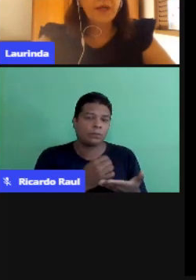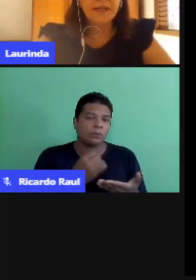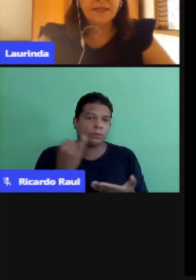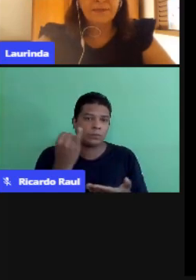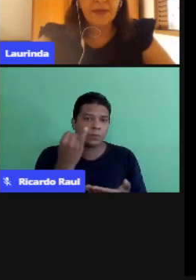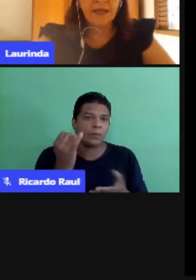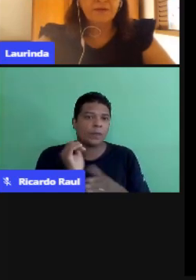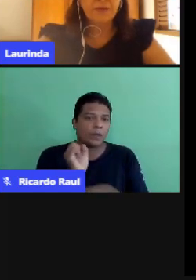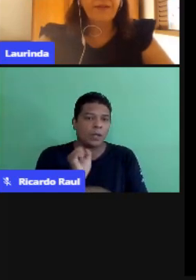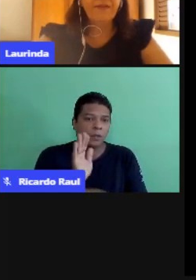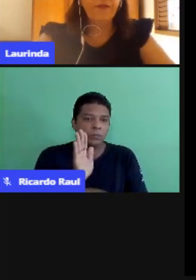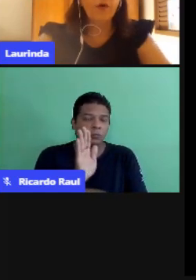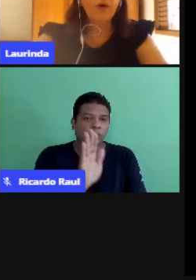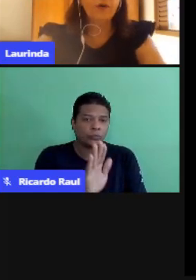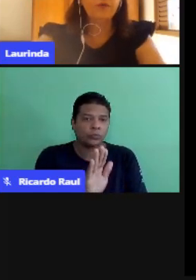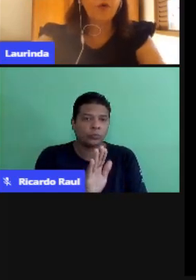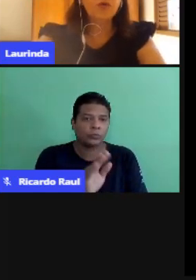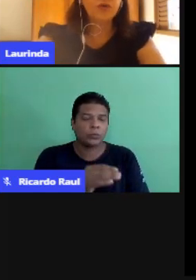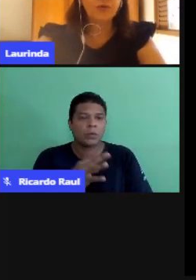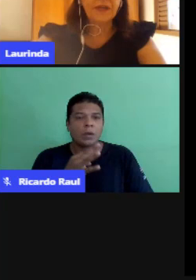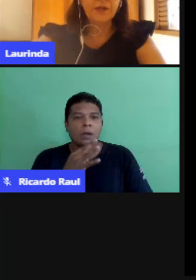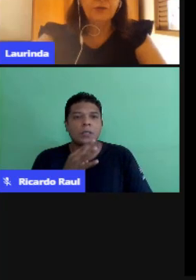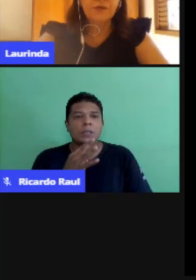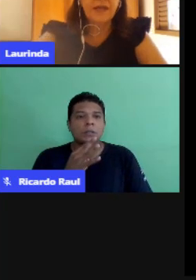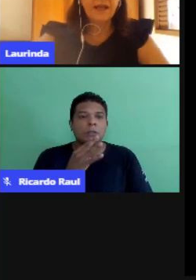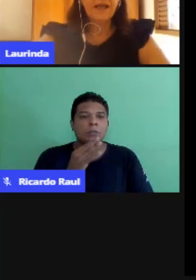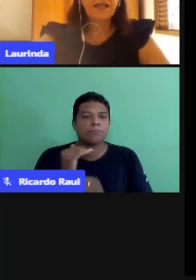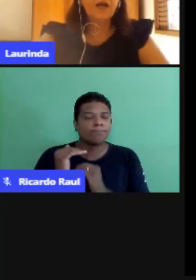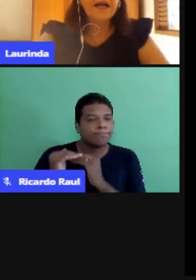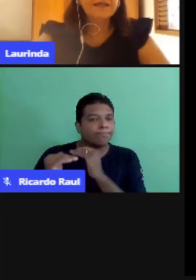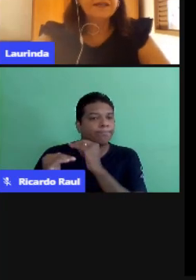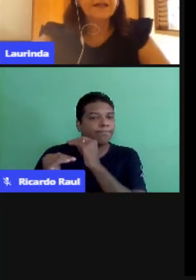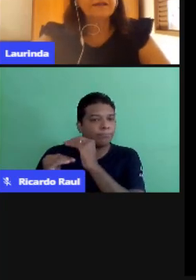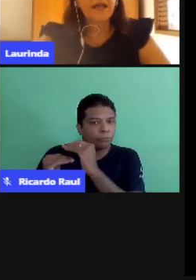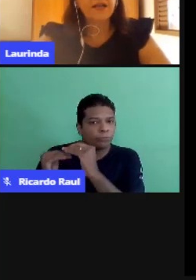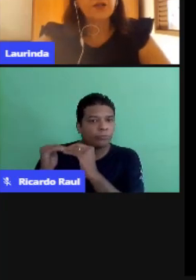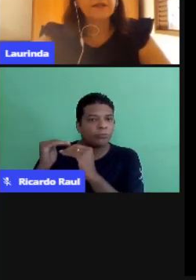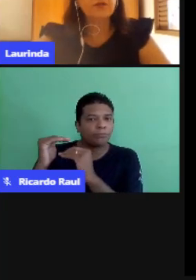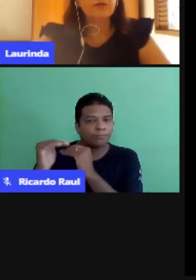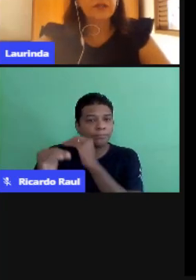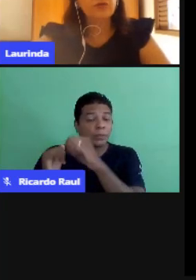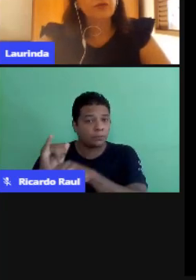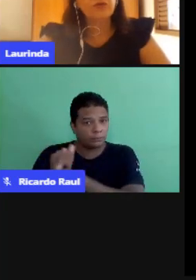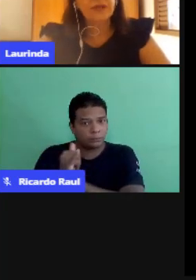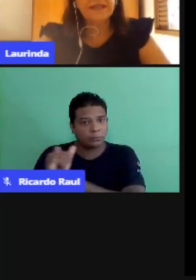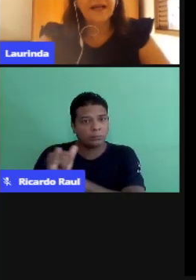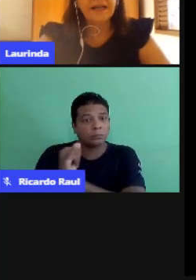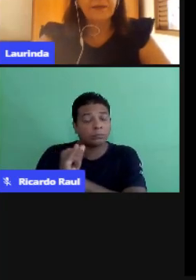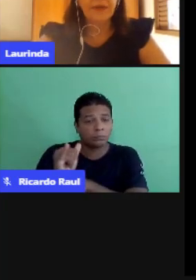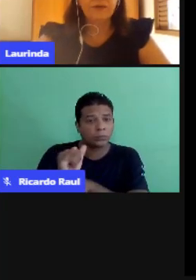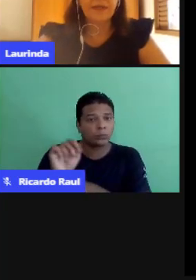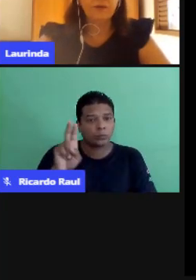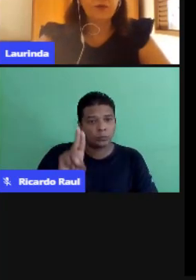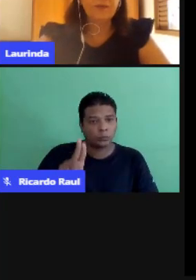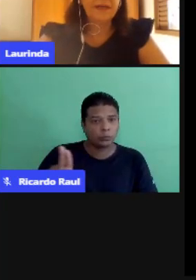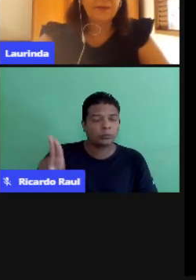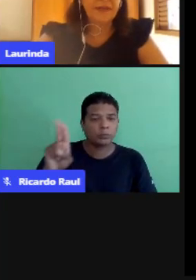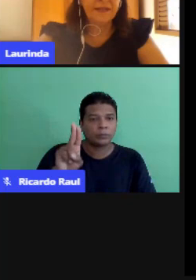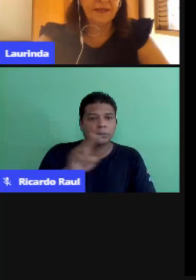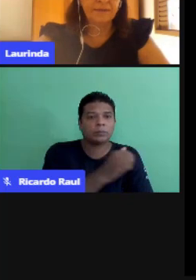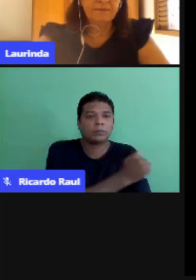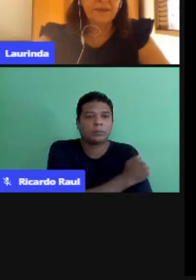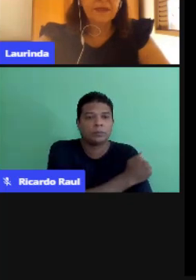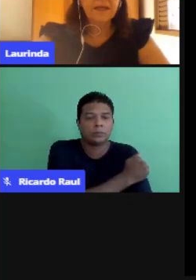dos conhecimentos que foram construídos e as estratégias utilizadas pelos alunos